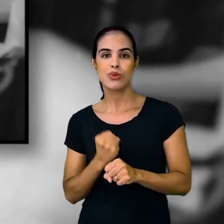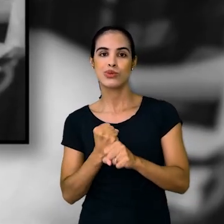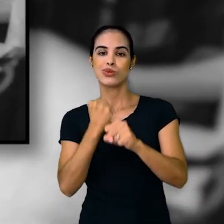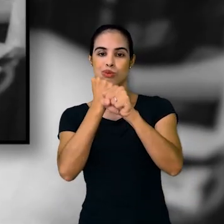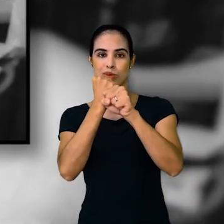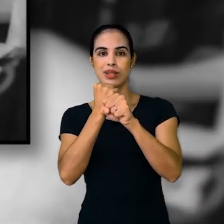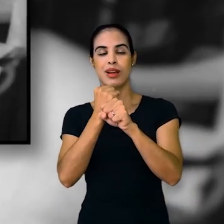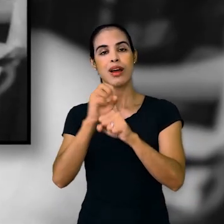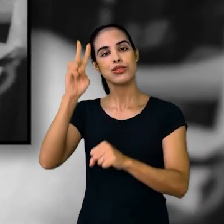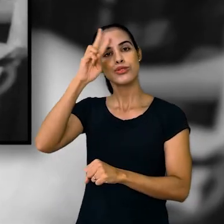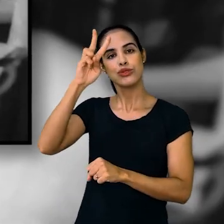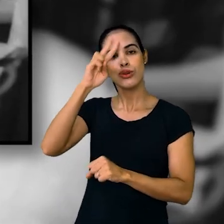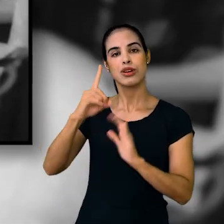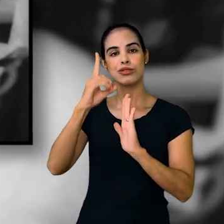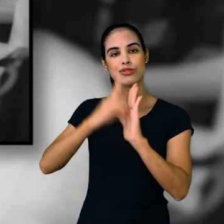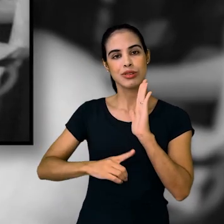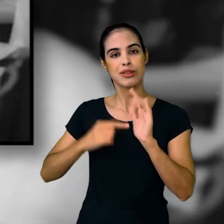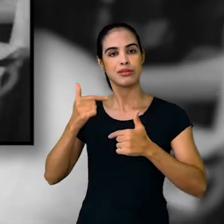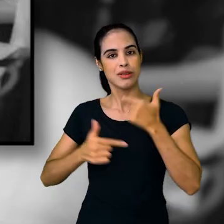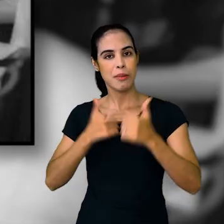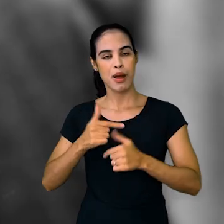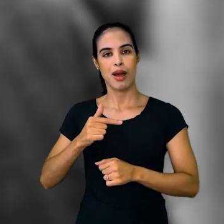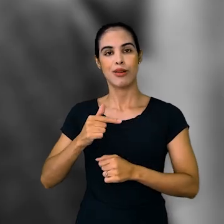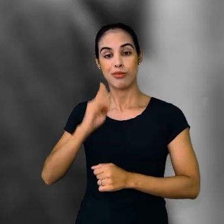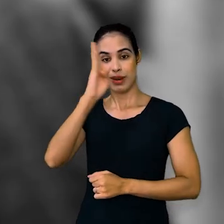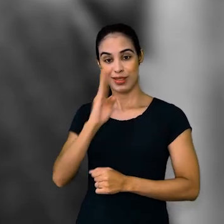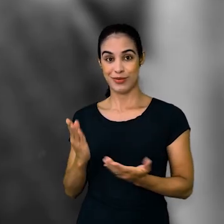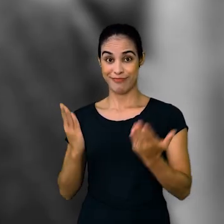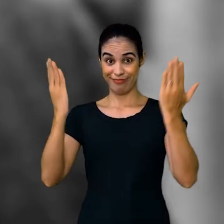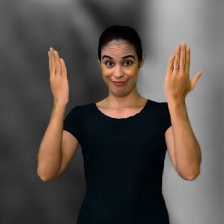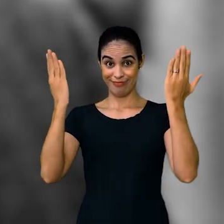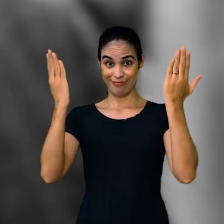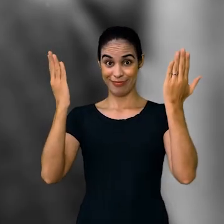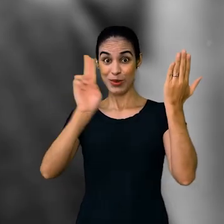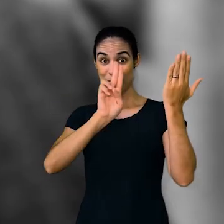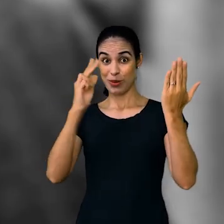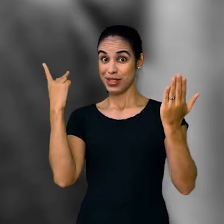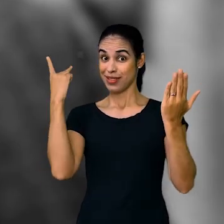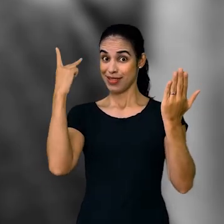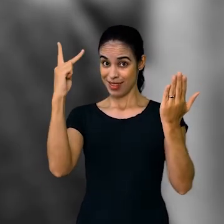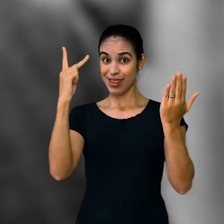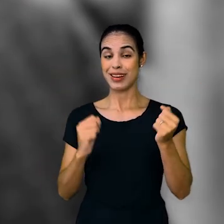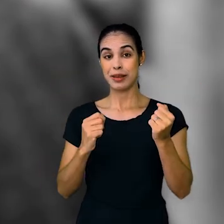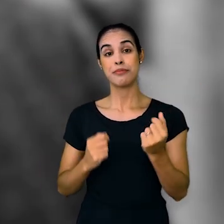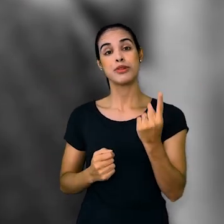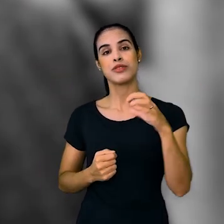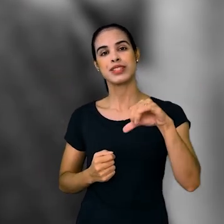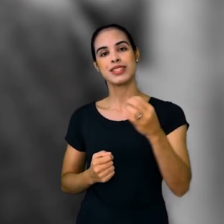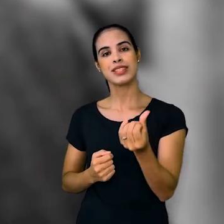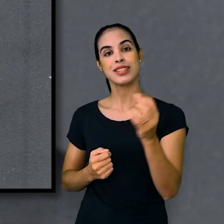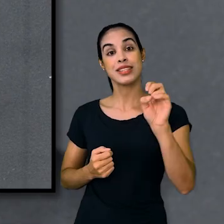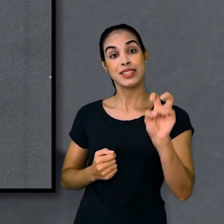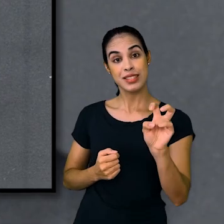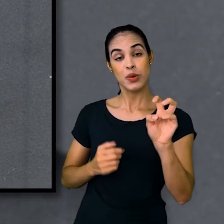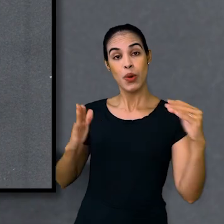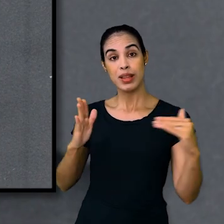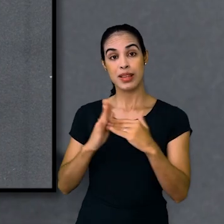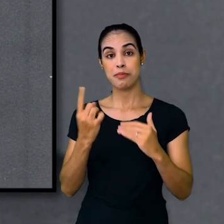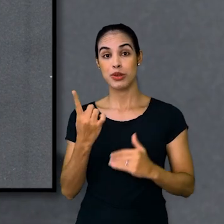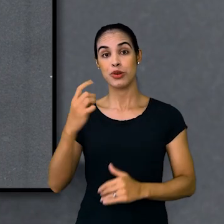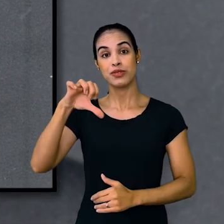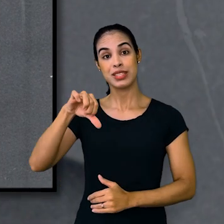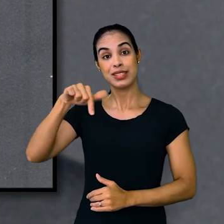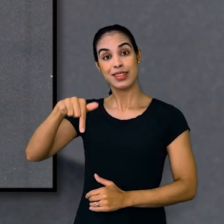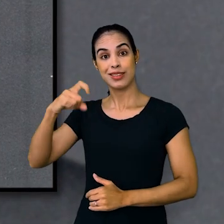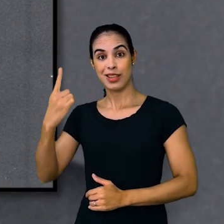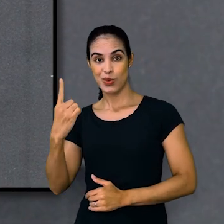a história do direito do trabalho no Brasil. Ele foi ministro do TST entre 1965 e